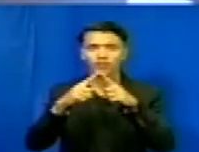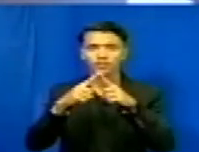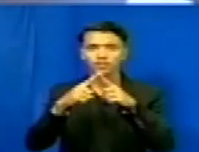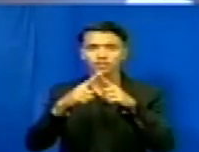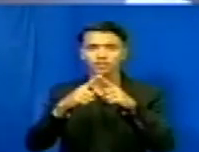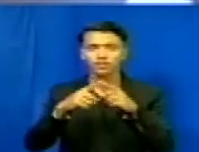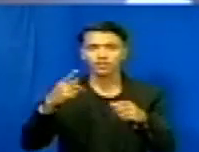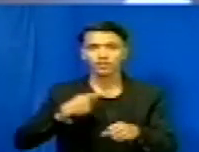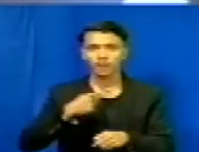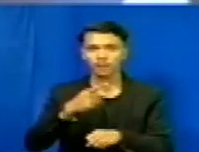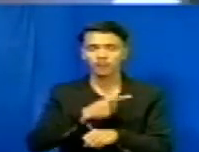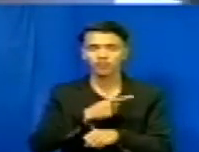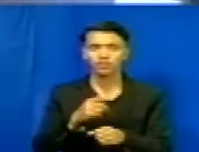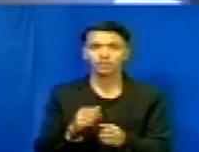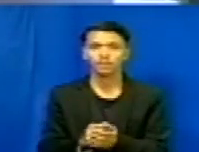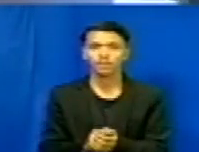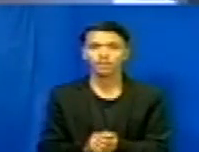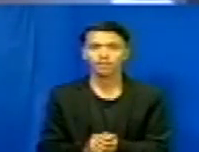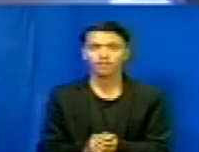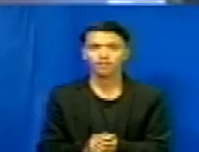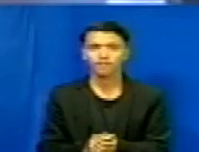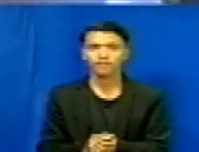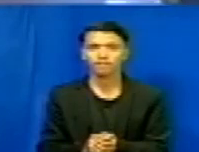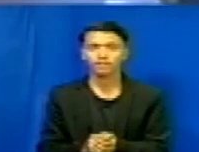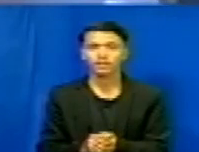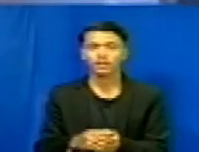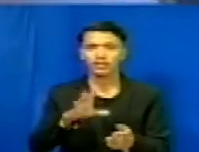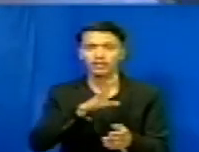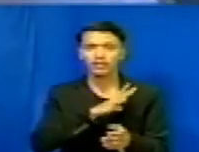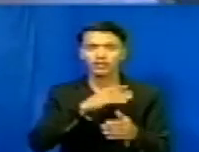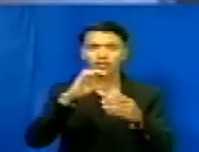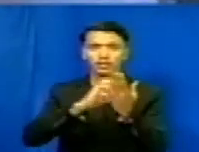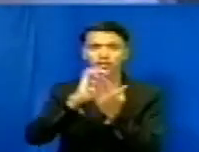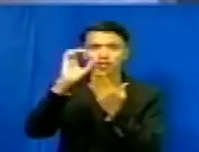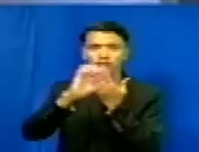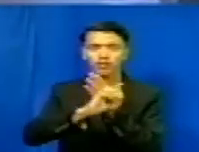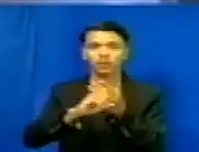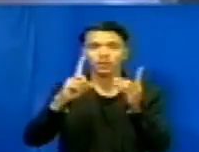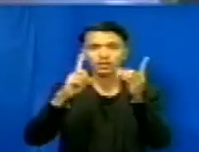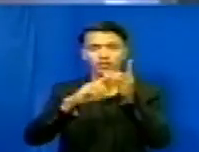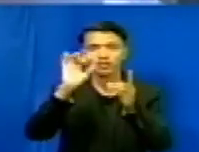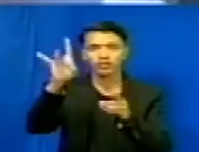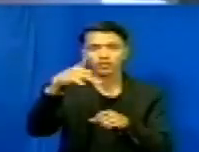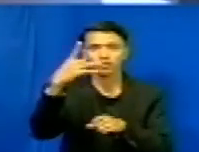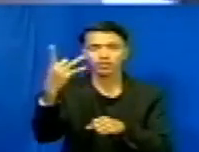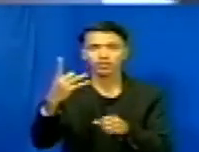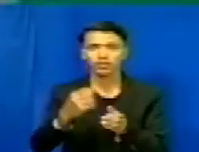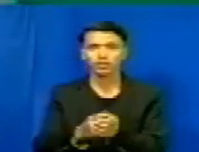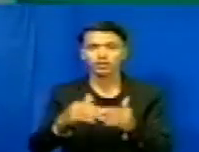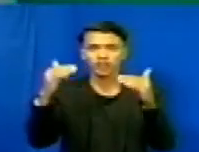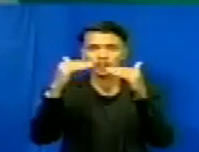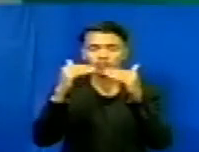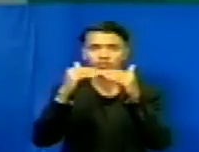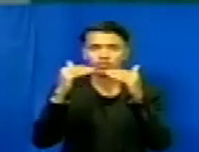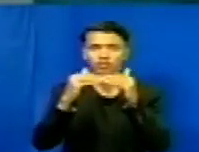para o plenário do Parlamento. Conforme o calendário, se a sala está dia 18, máximo. Audiência